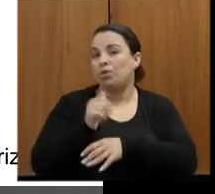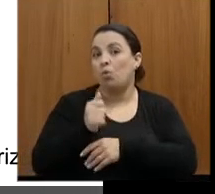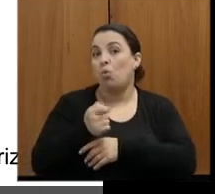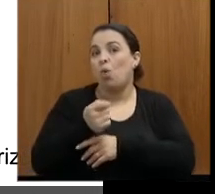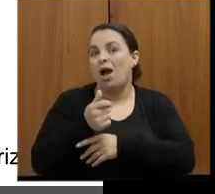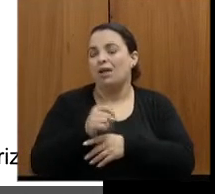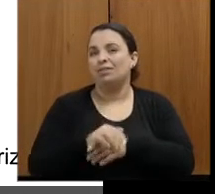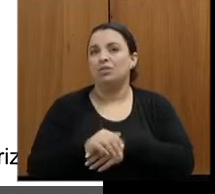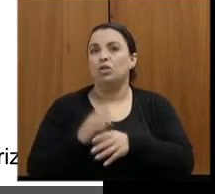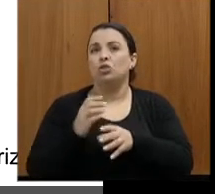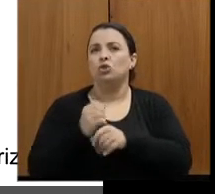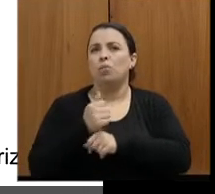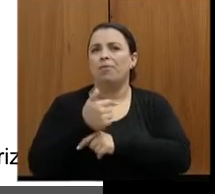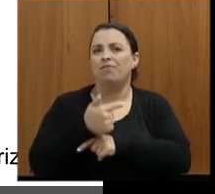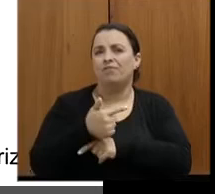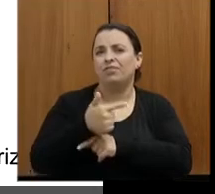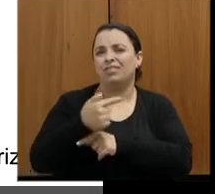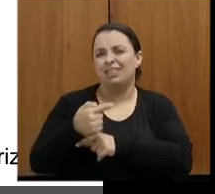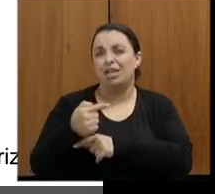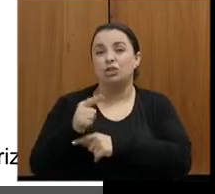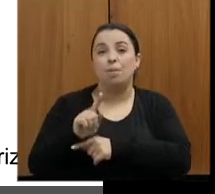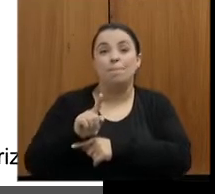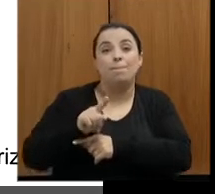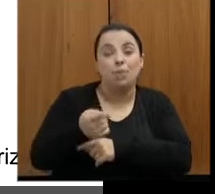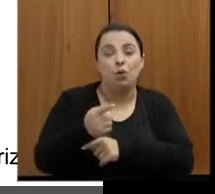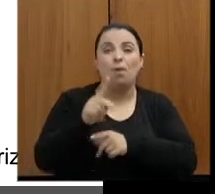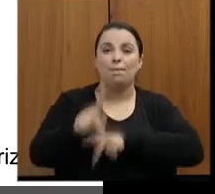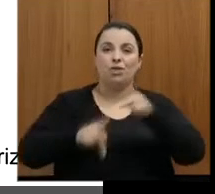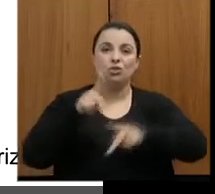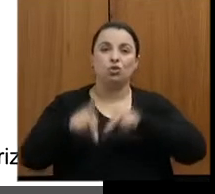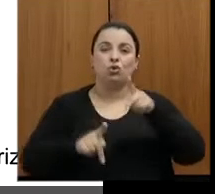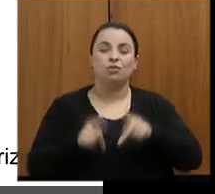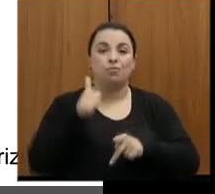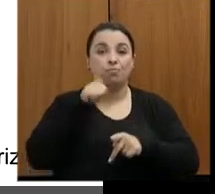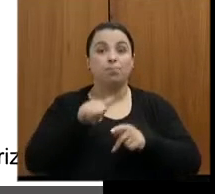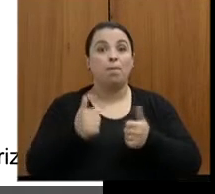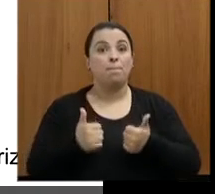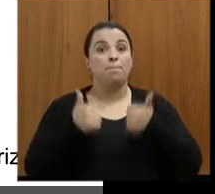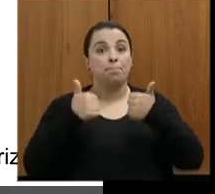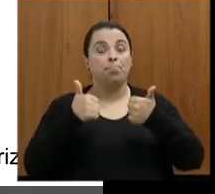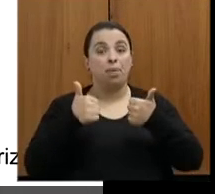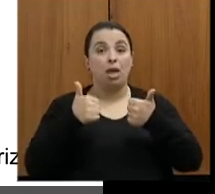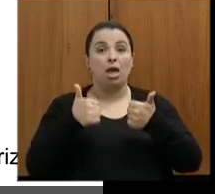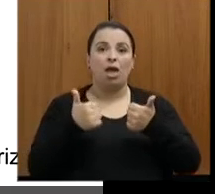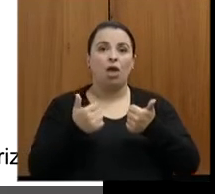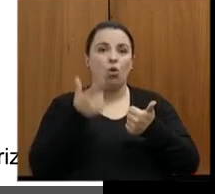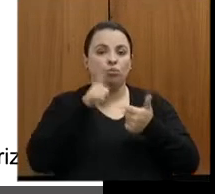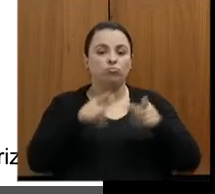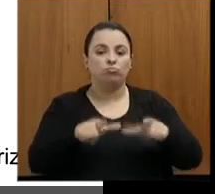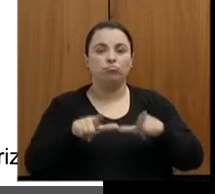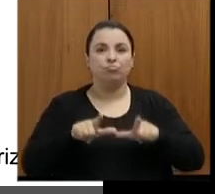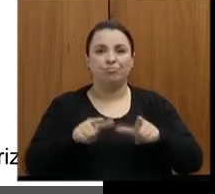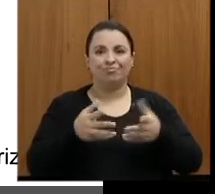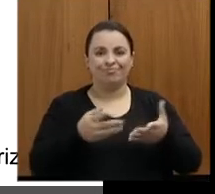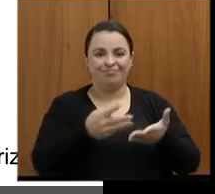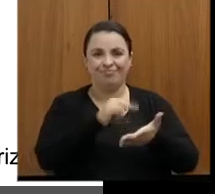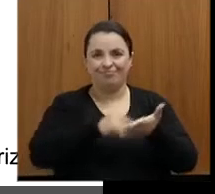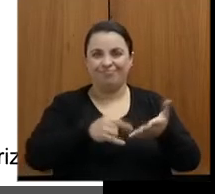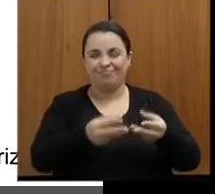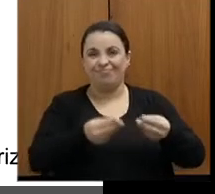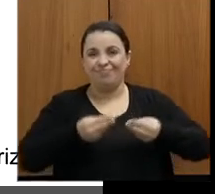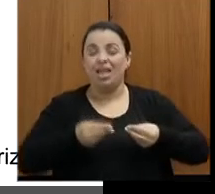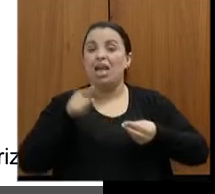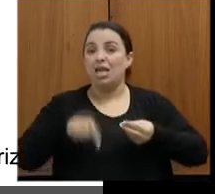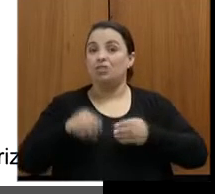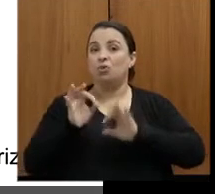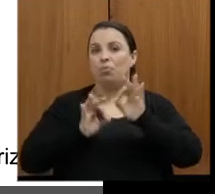quase 27 mil cidadãos metropolitanos do Vale do Aço sendo beneficiados, de alguma forma, por essa ação, por esse programa tão importante do governador